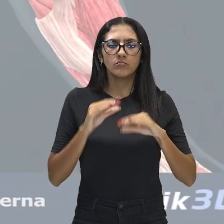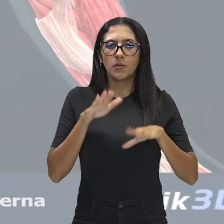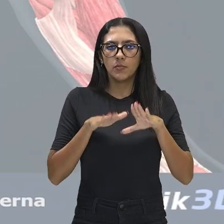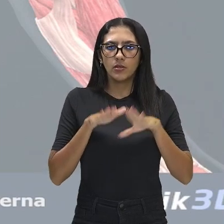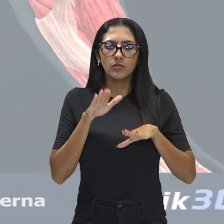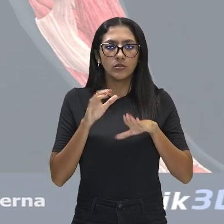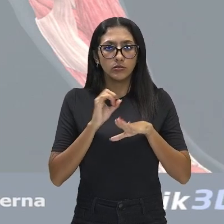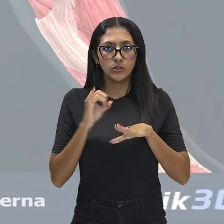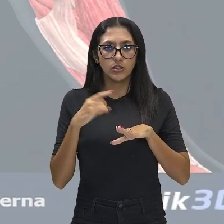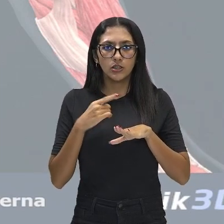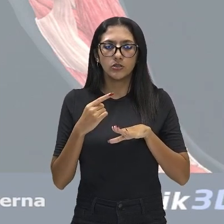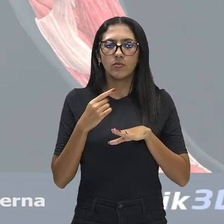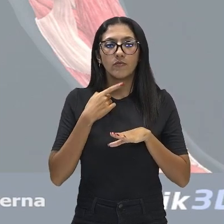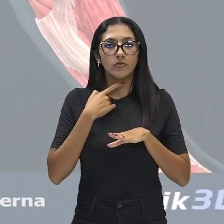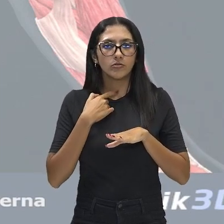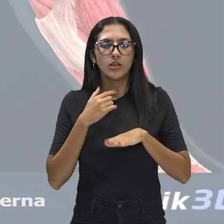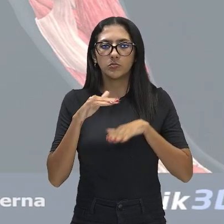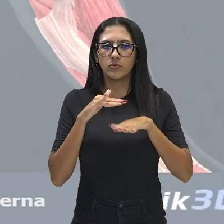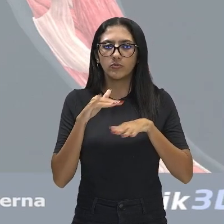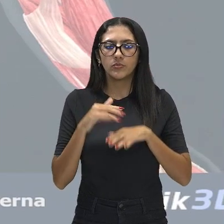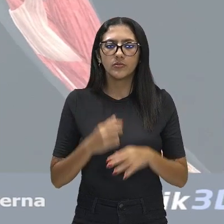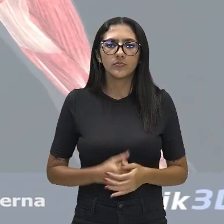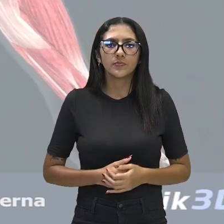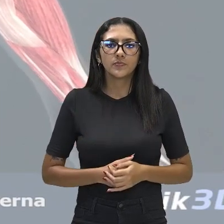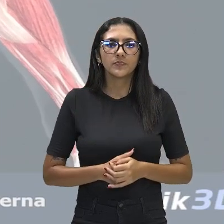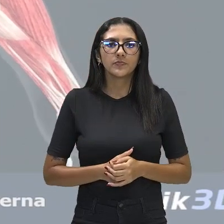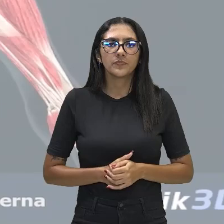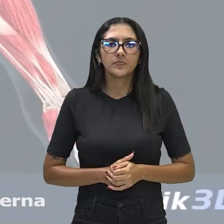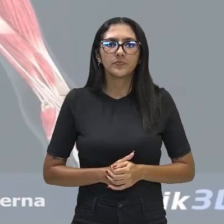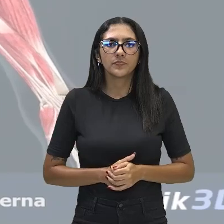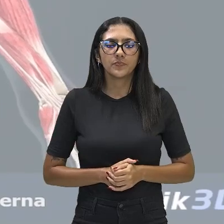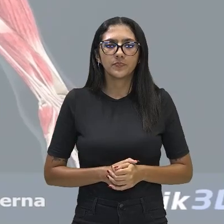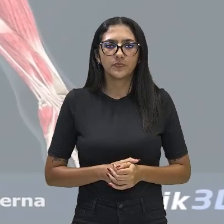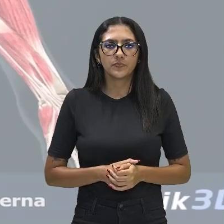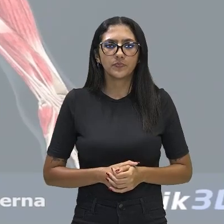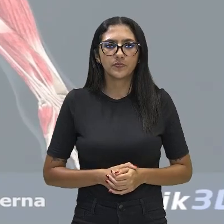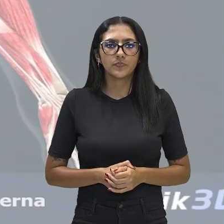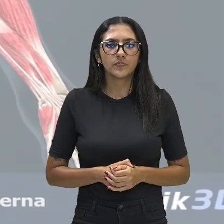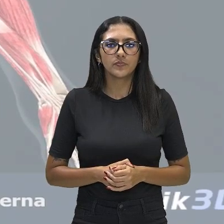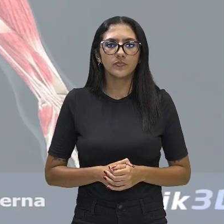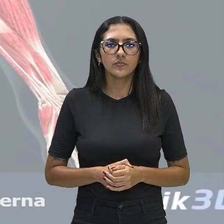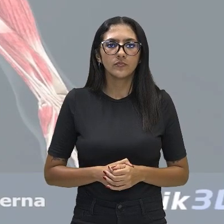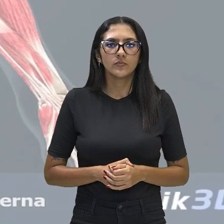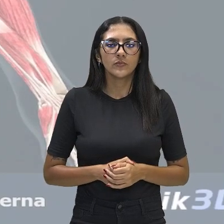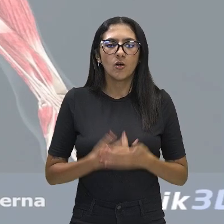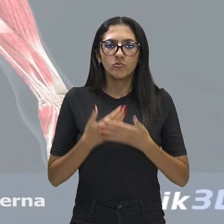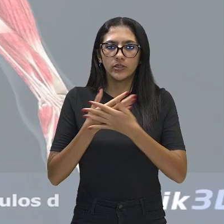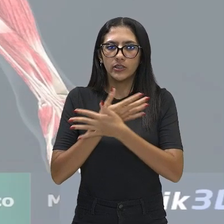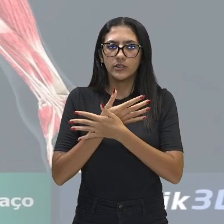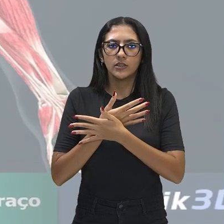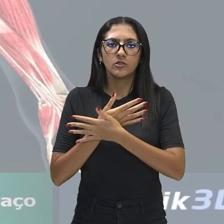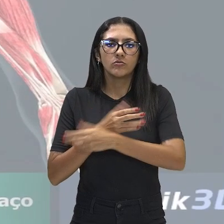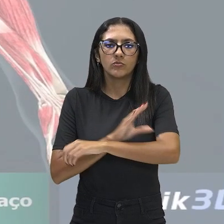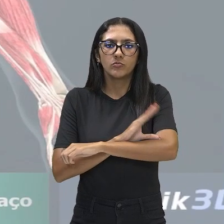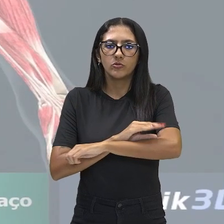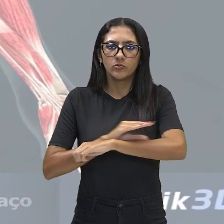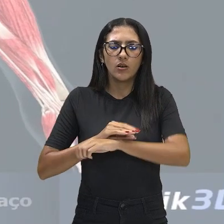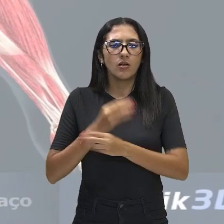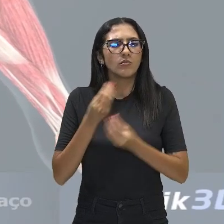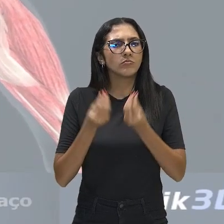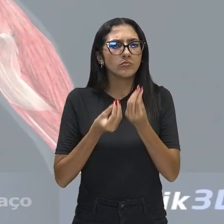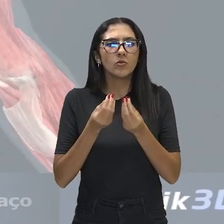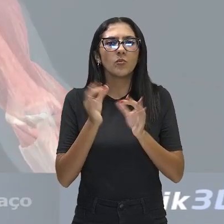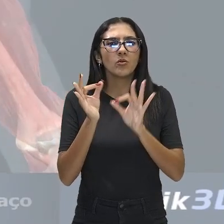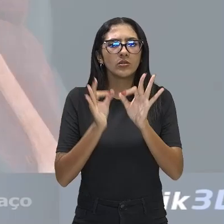vontade, tá? Então, o nosso tecido muscular, ele é dividido de que forma?